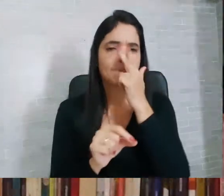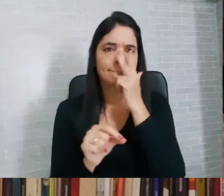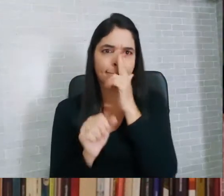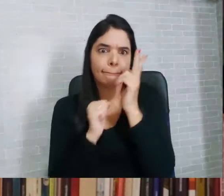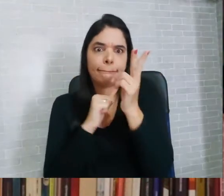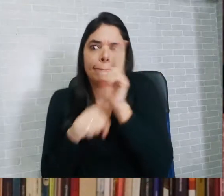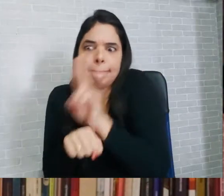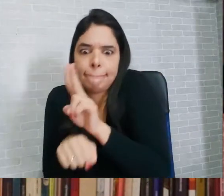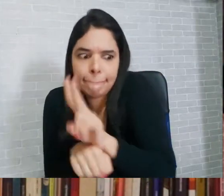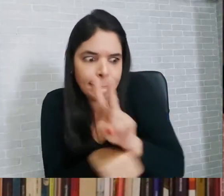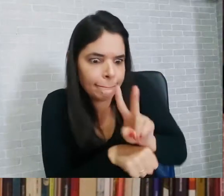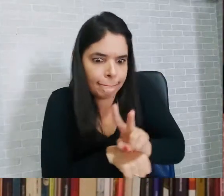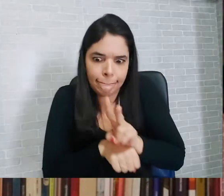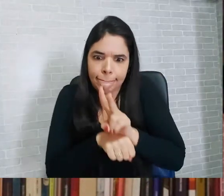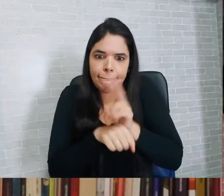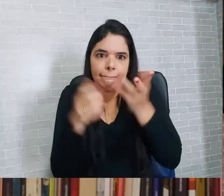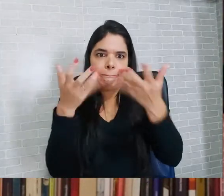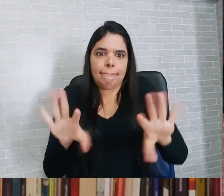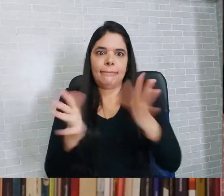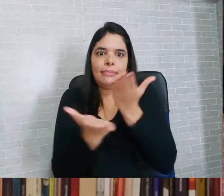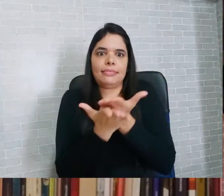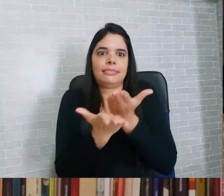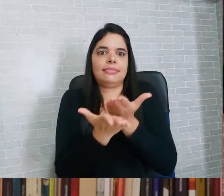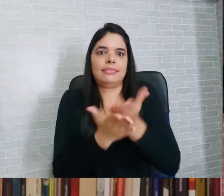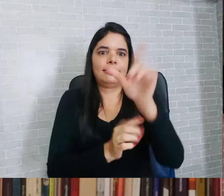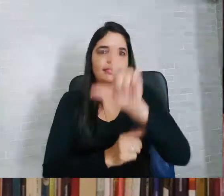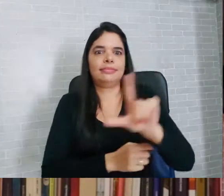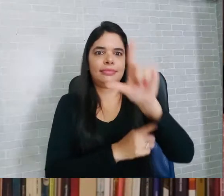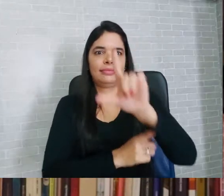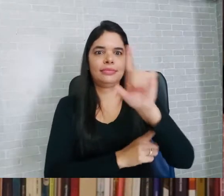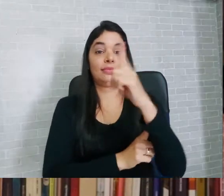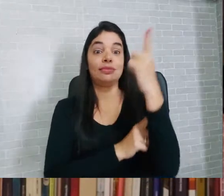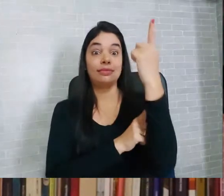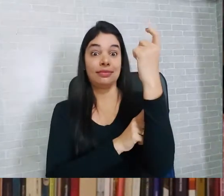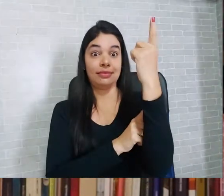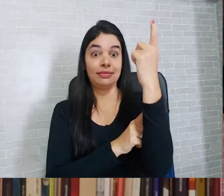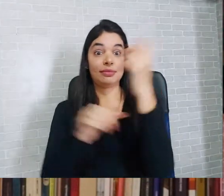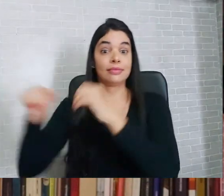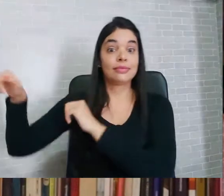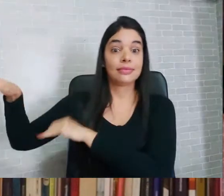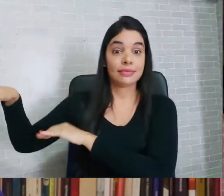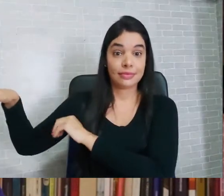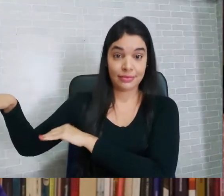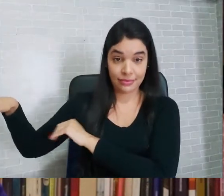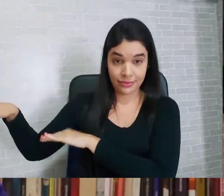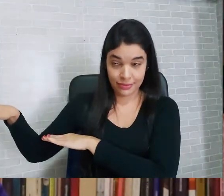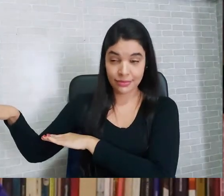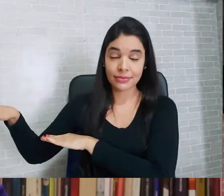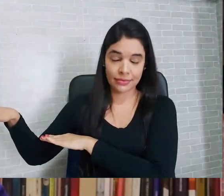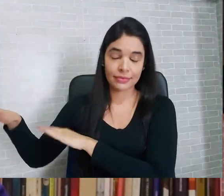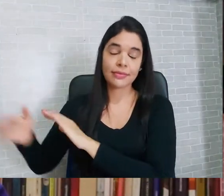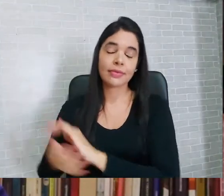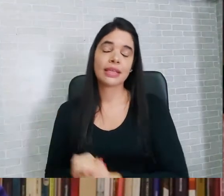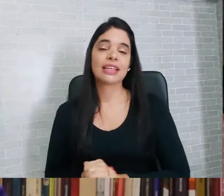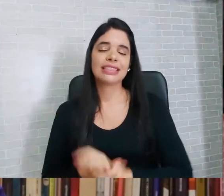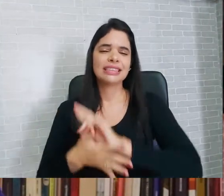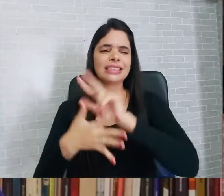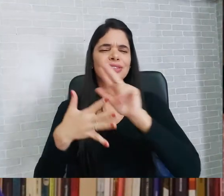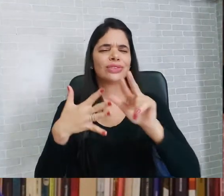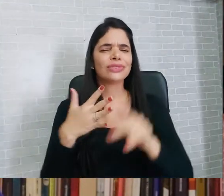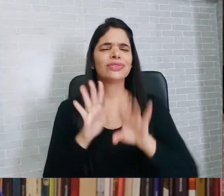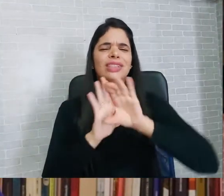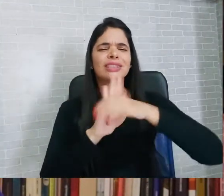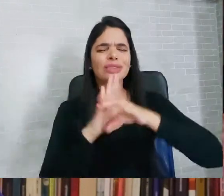fuga para não estudar a literatura da Guiana como algo único e singular. Nessas